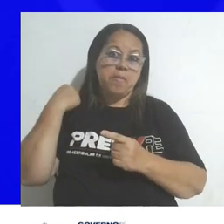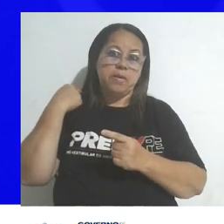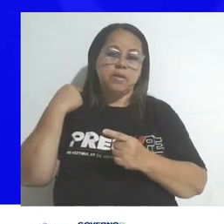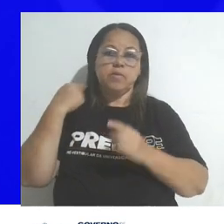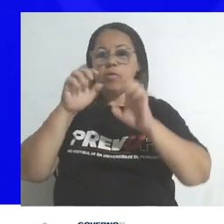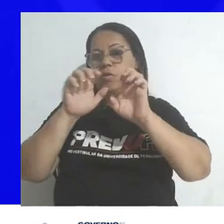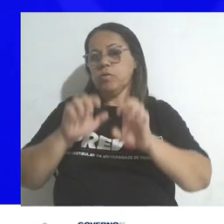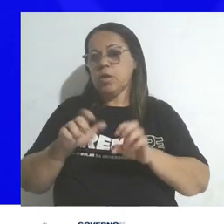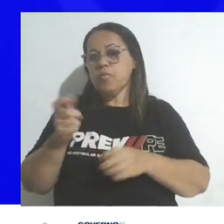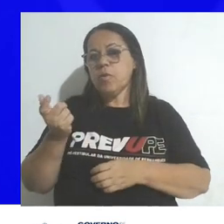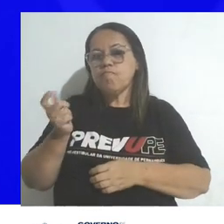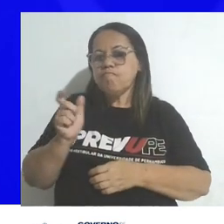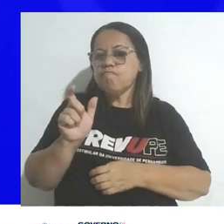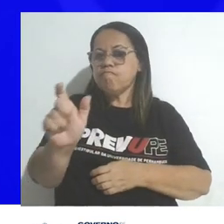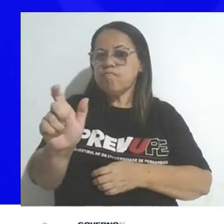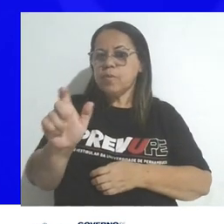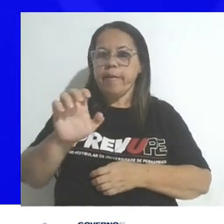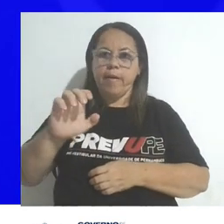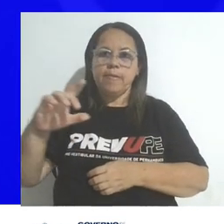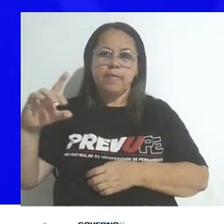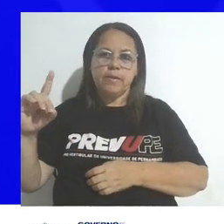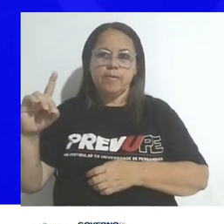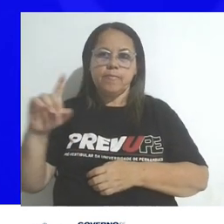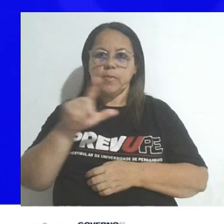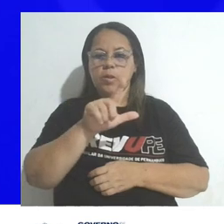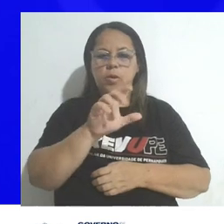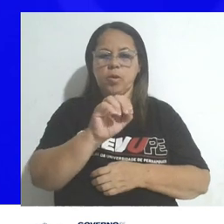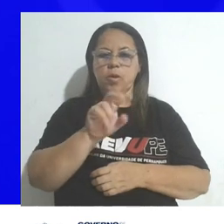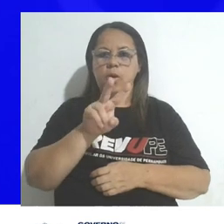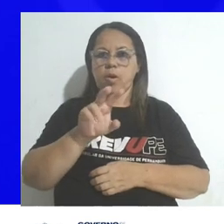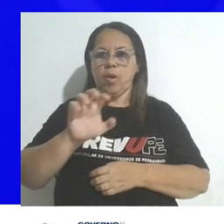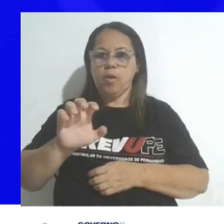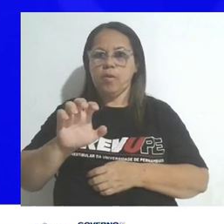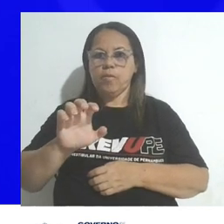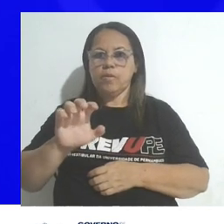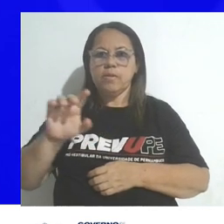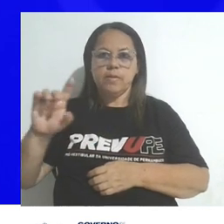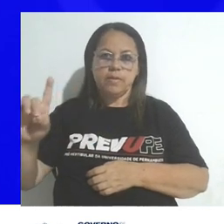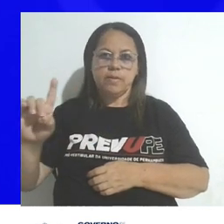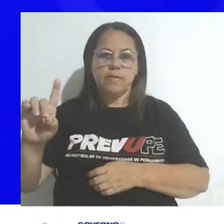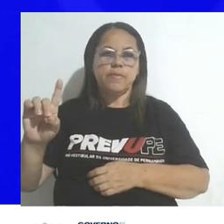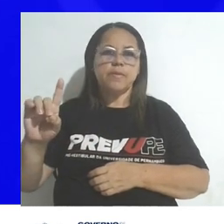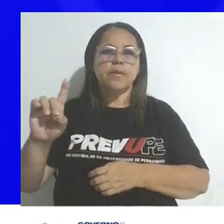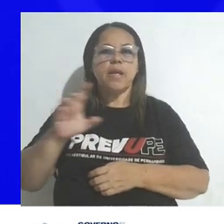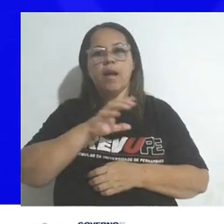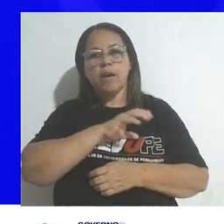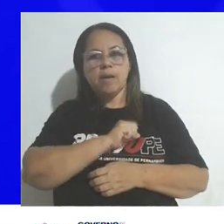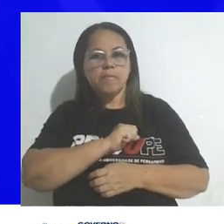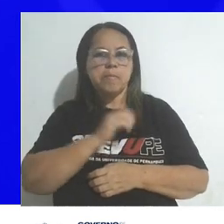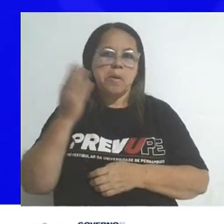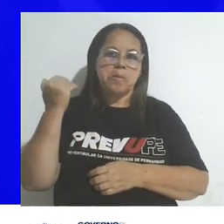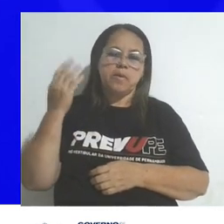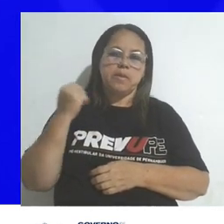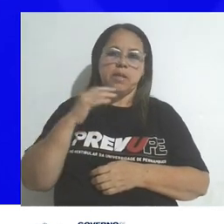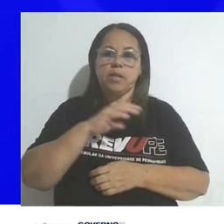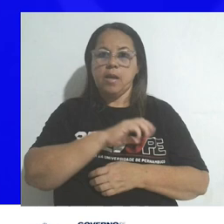do verbo acrescentando apenas a terminação em ed. Então vai ficar loved, amei, amou, amava. Então perceba